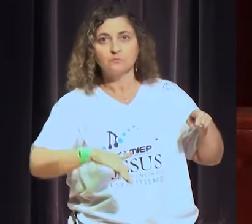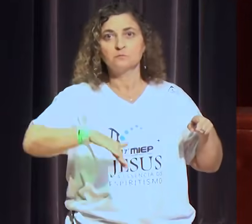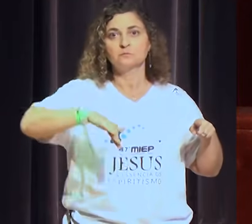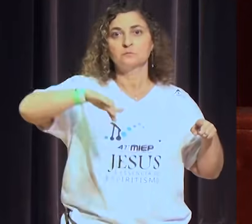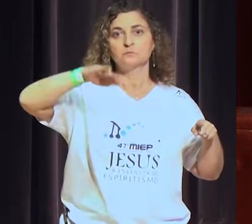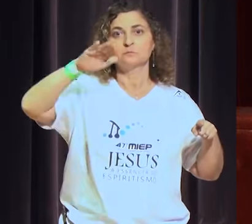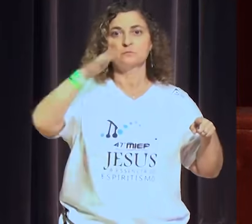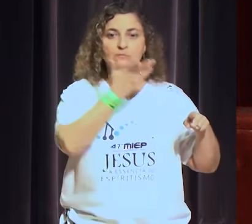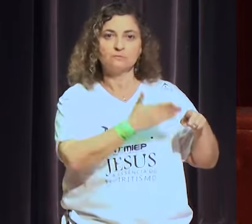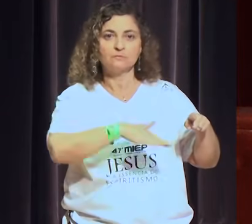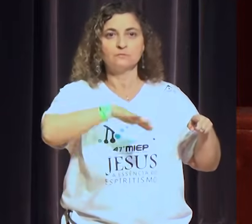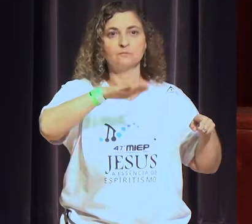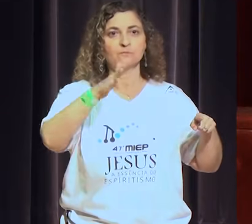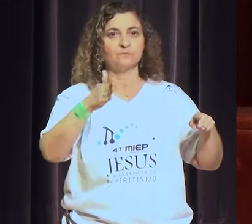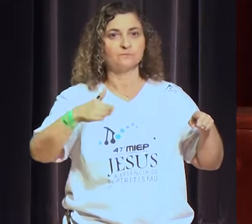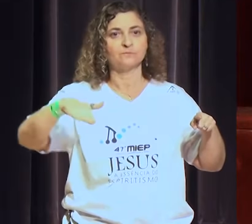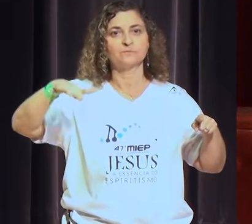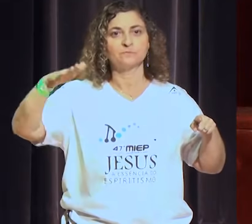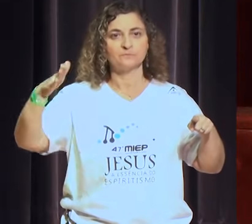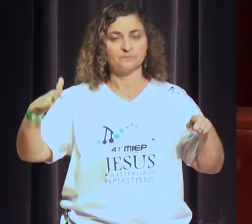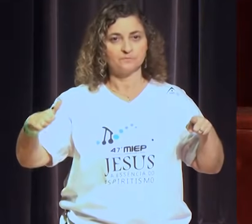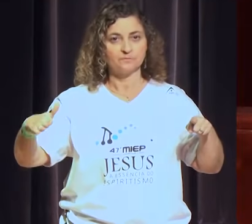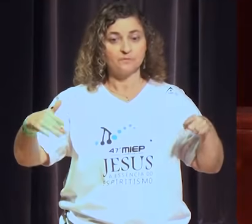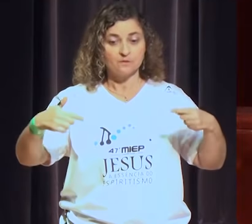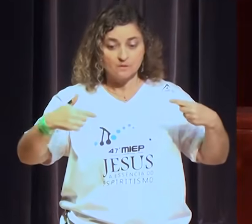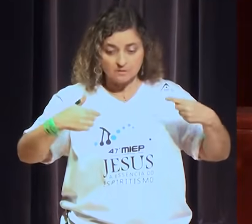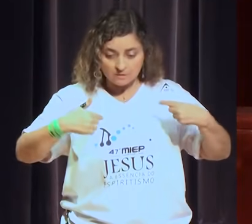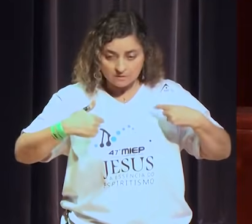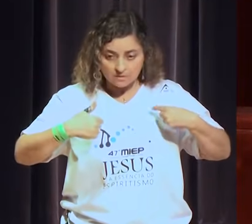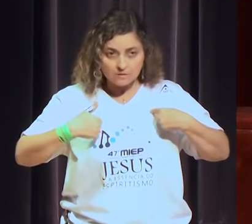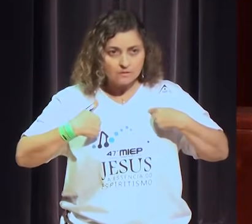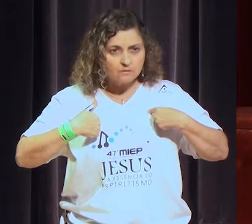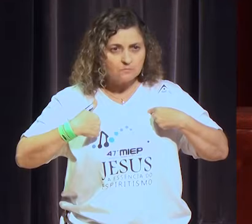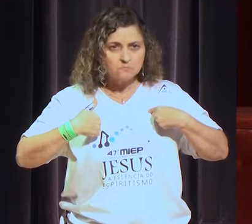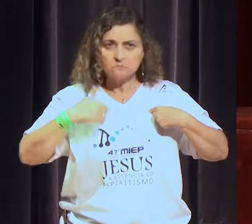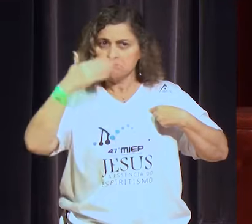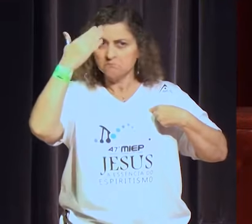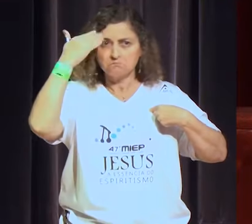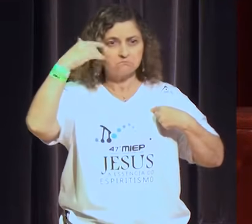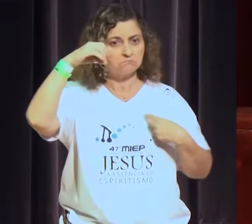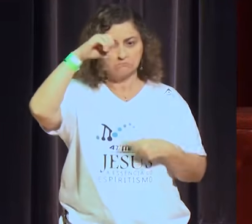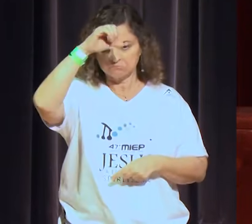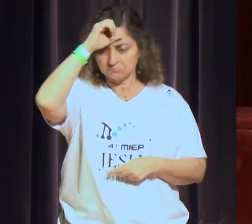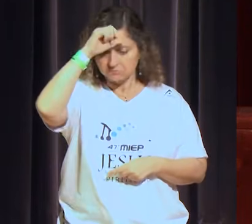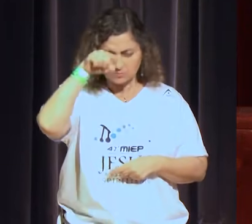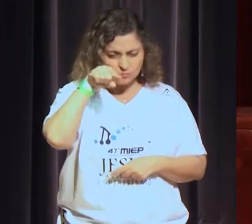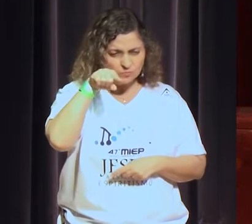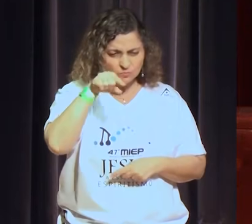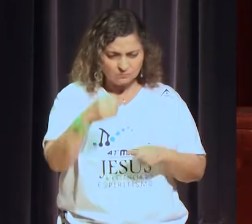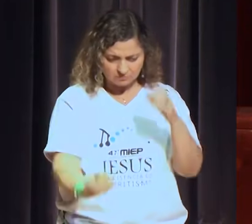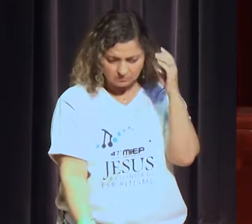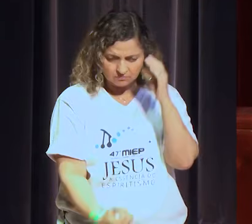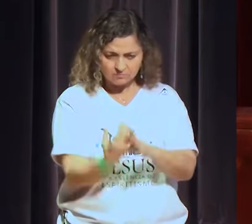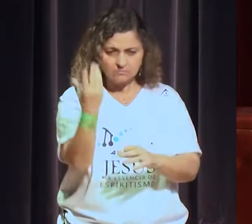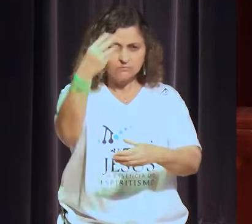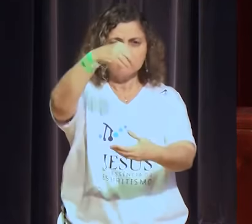seus humores, e eu não sei o que está acontecendo que está agitando o mar.